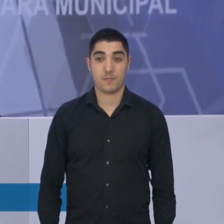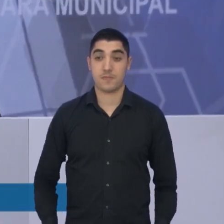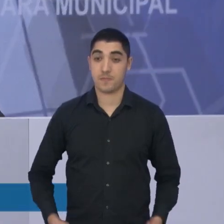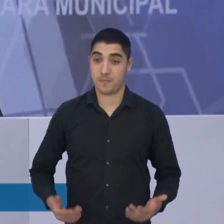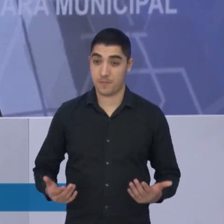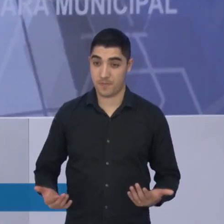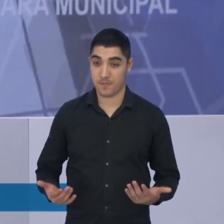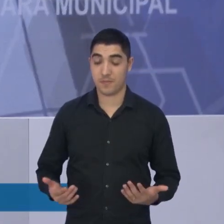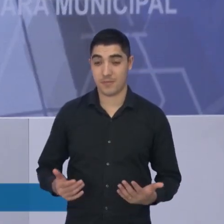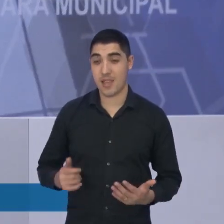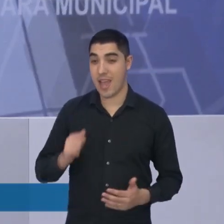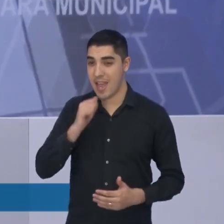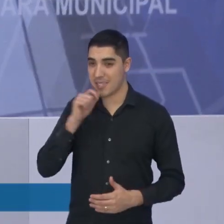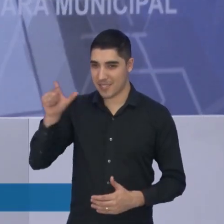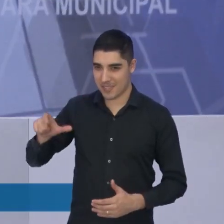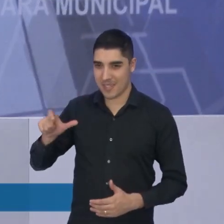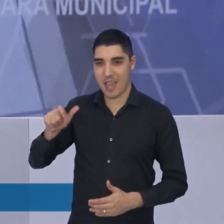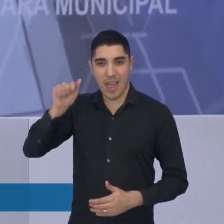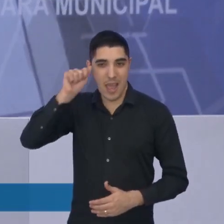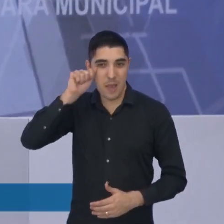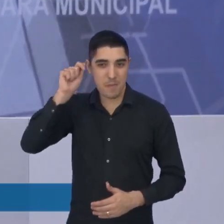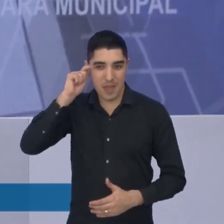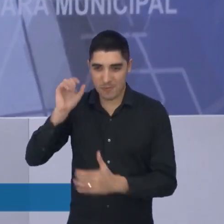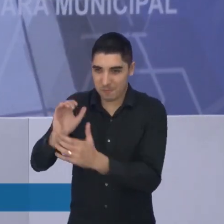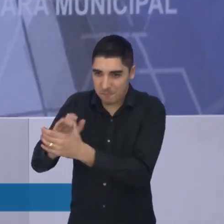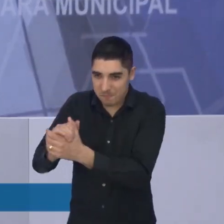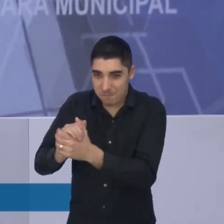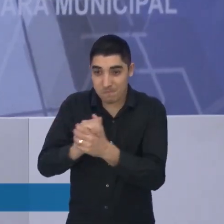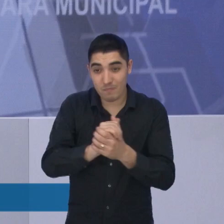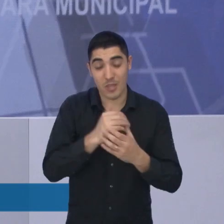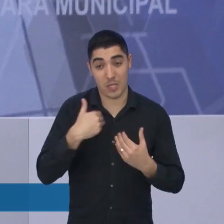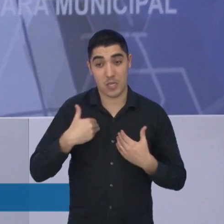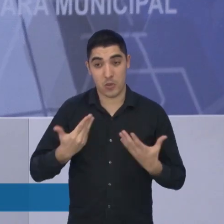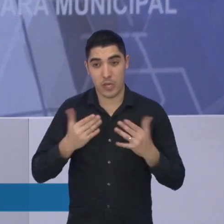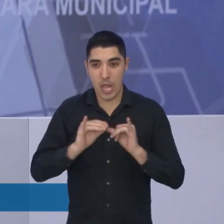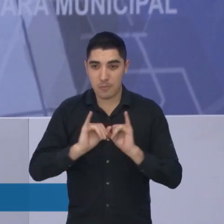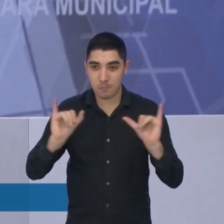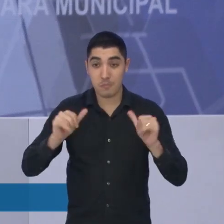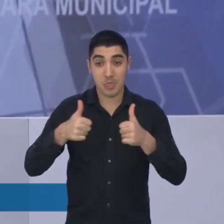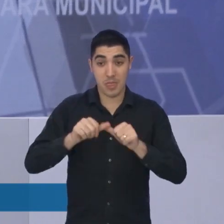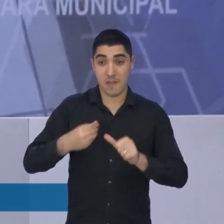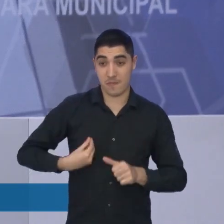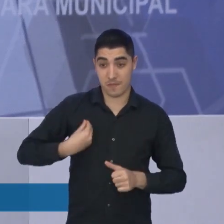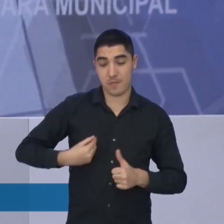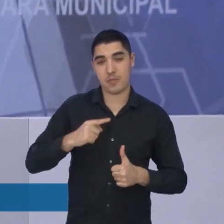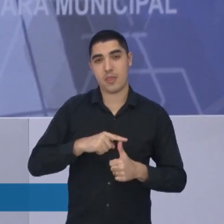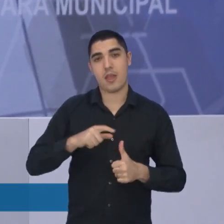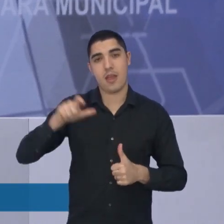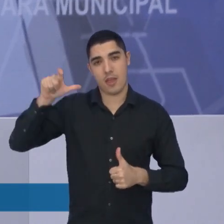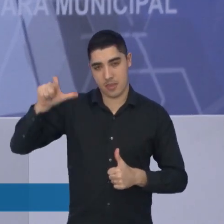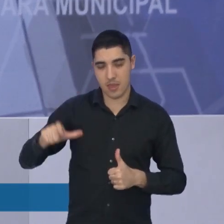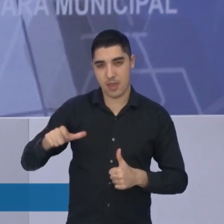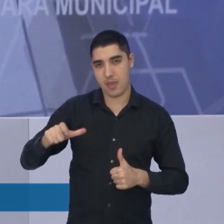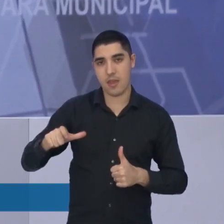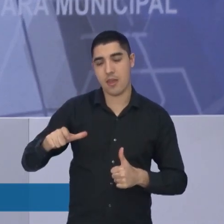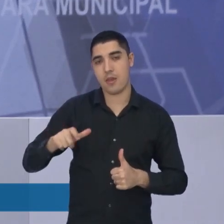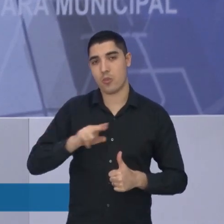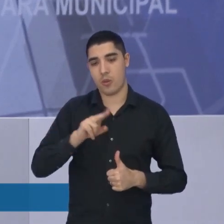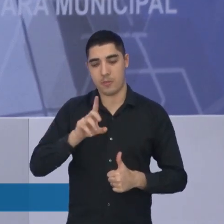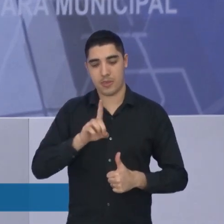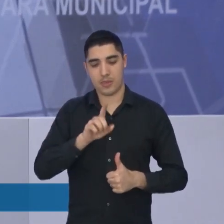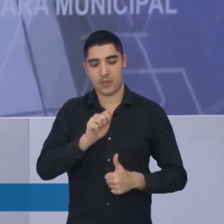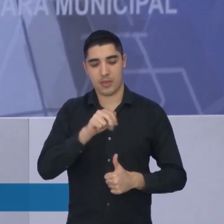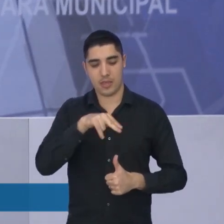Enquanto a Amélia cumprimenta a mesa, vou anunciar aqui a presença da promotora da Infância e Juventude, Daniela